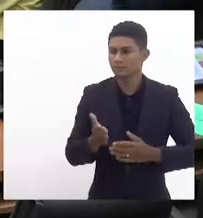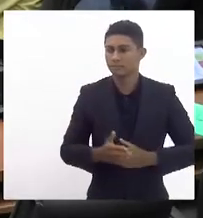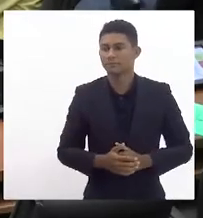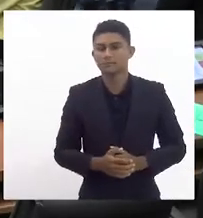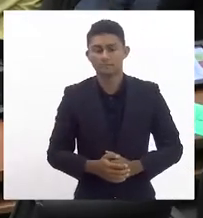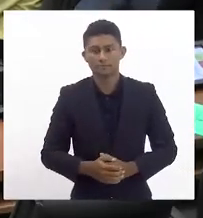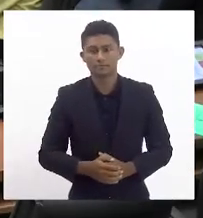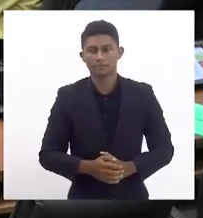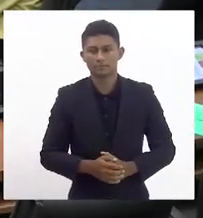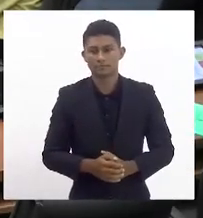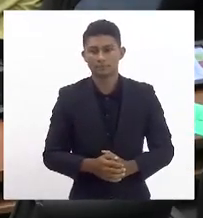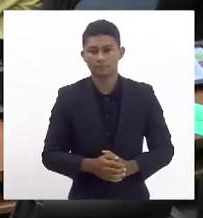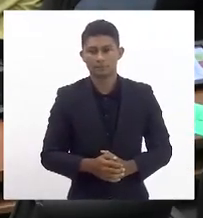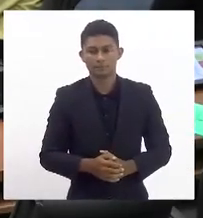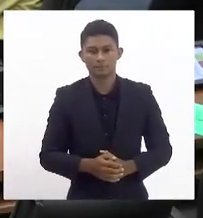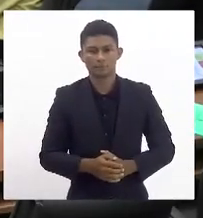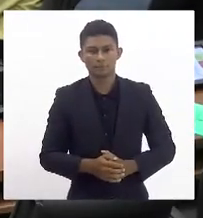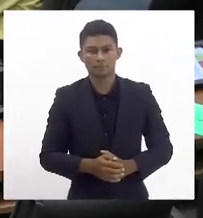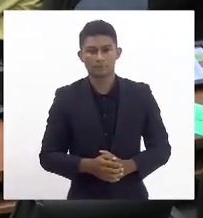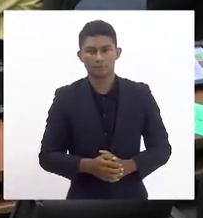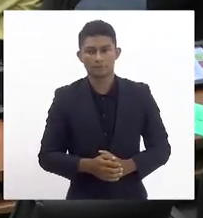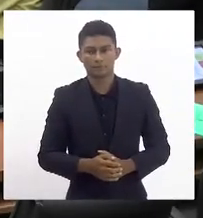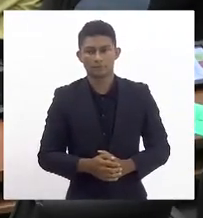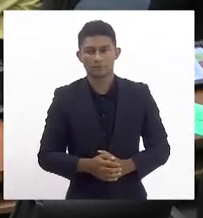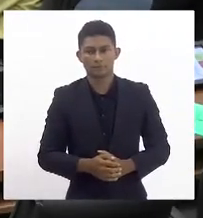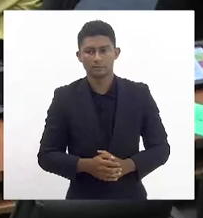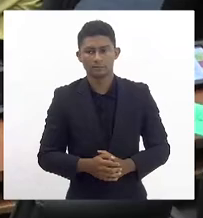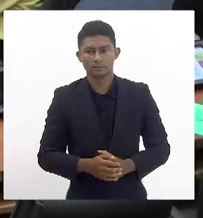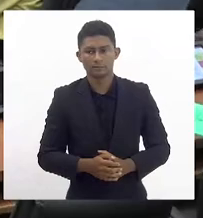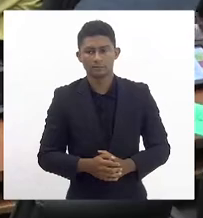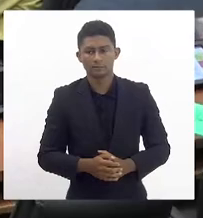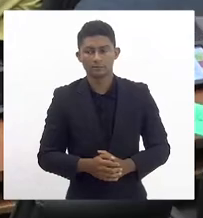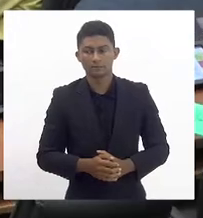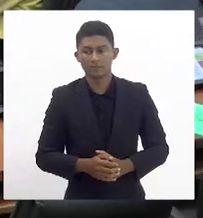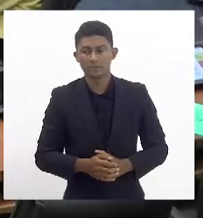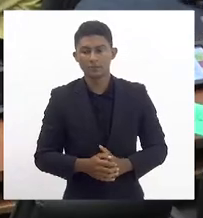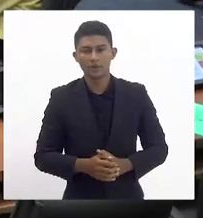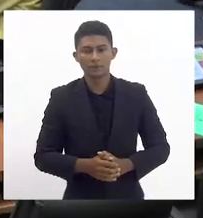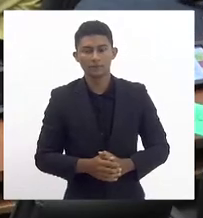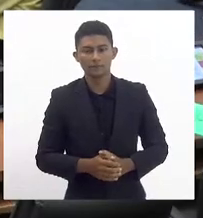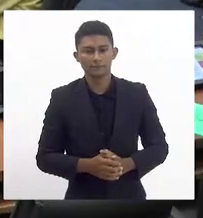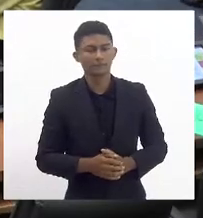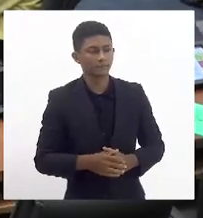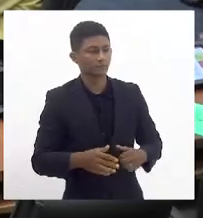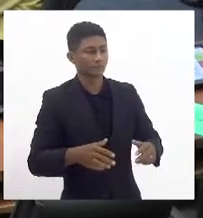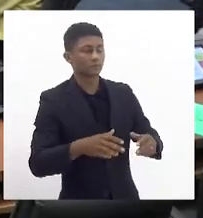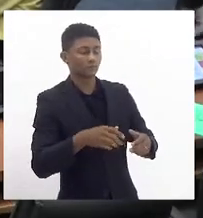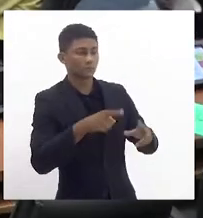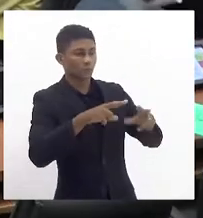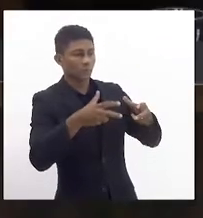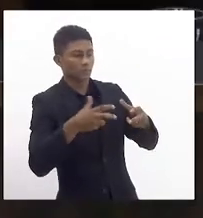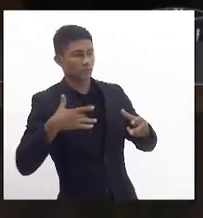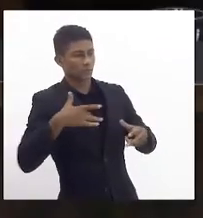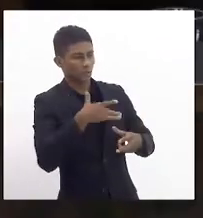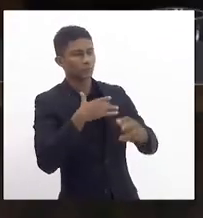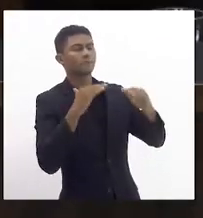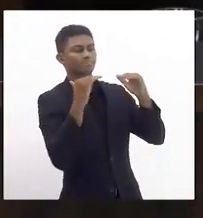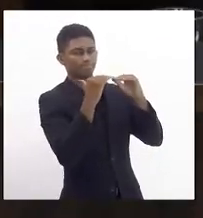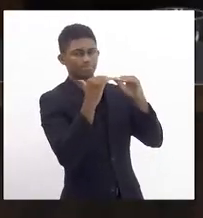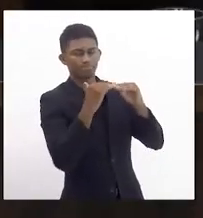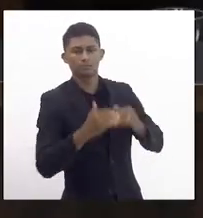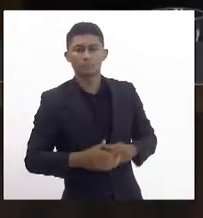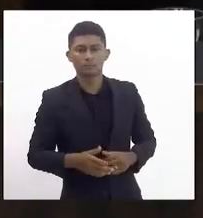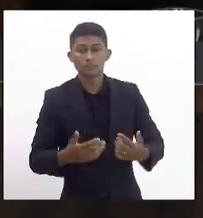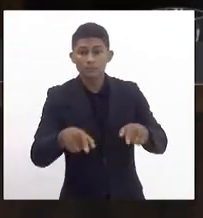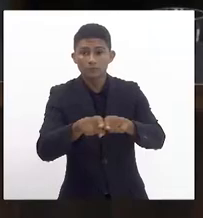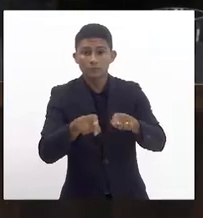Não, segurei ele. Deu tempo, não. Senhor presidente, acompanho o parecer da Comissão de Saúde. Pela Comissão de Defesa dos